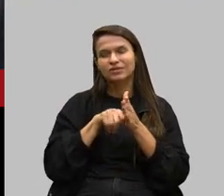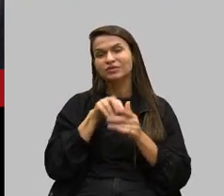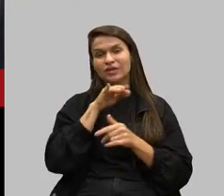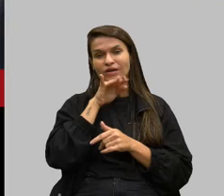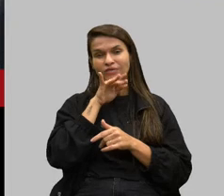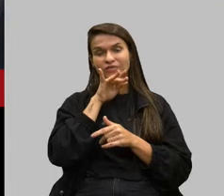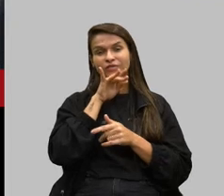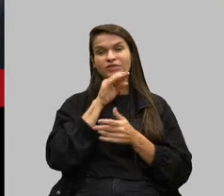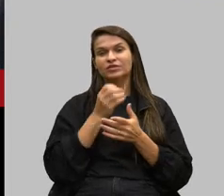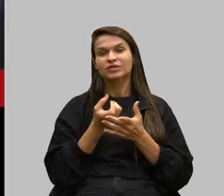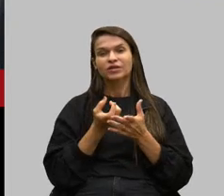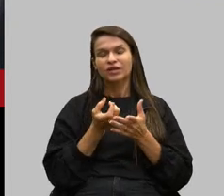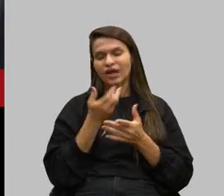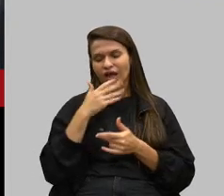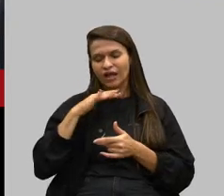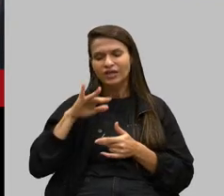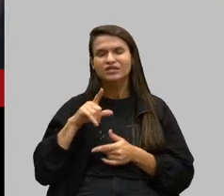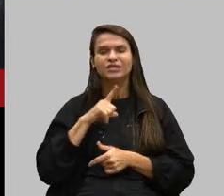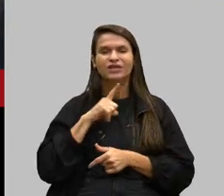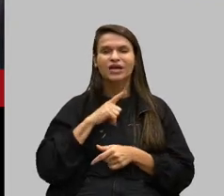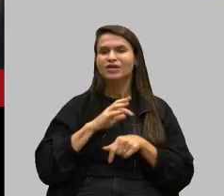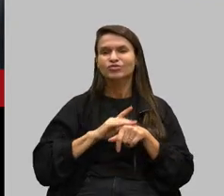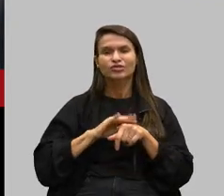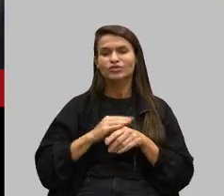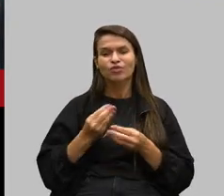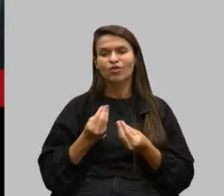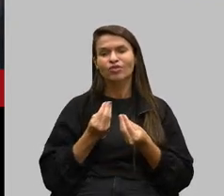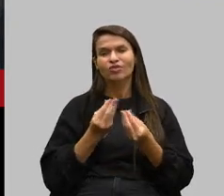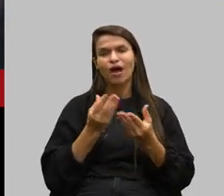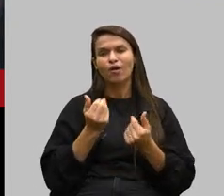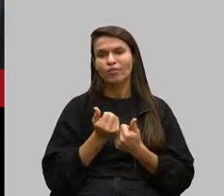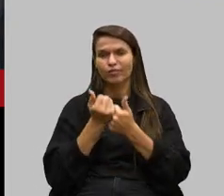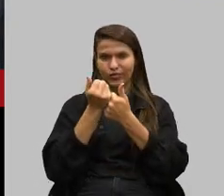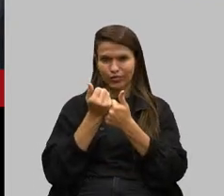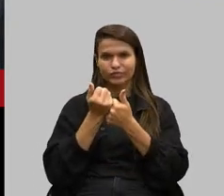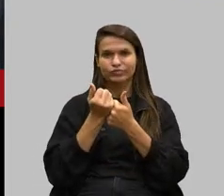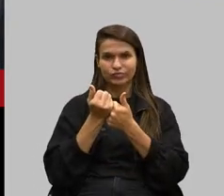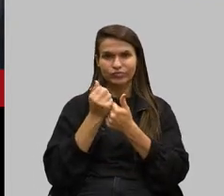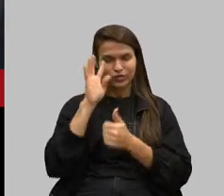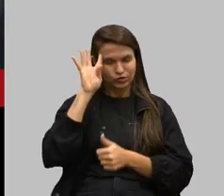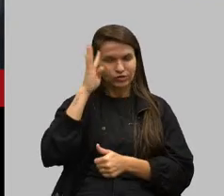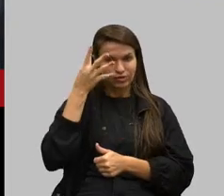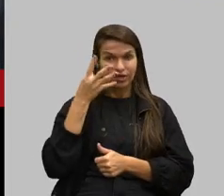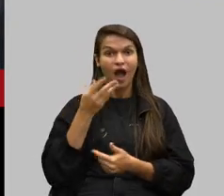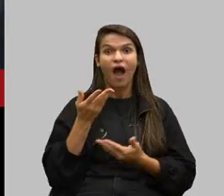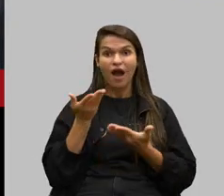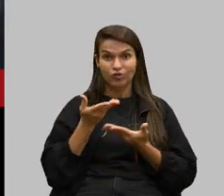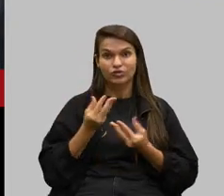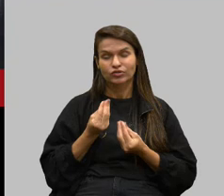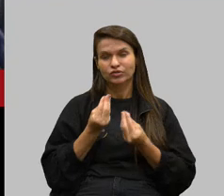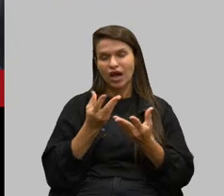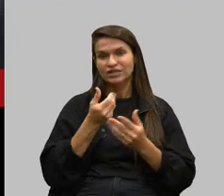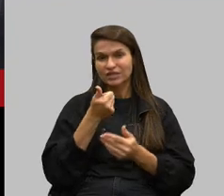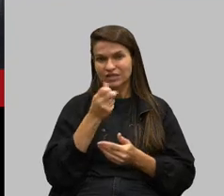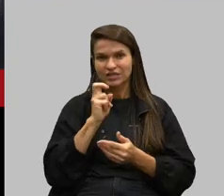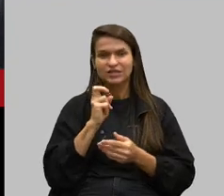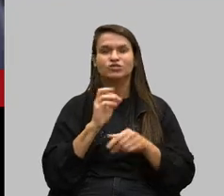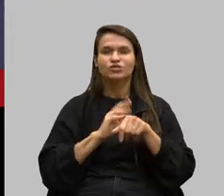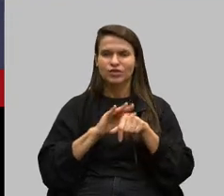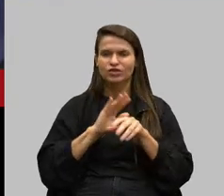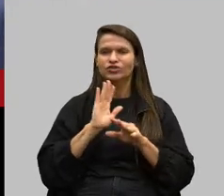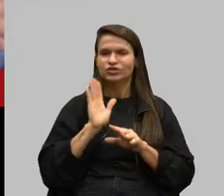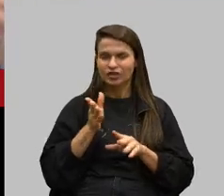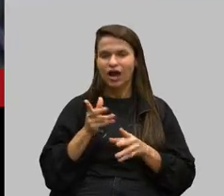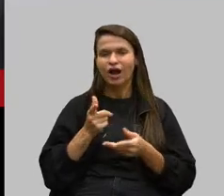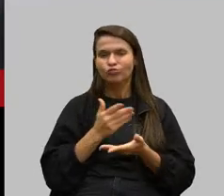triar falar que a criança tem a doença e não dá a solução agora nós damos as 15 doenças a gente dá a solução dá o